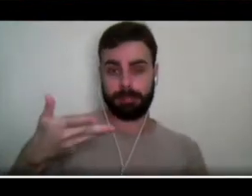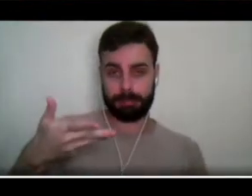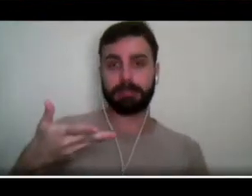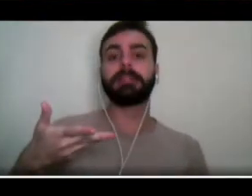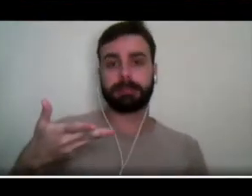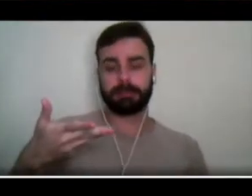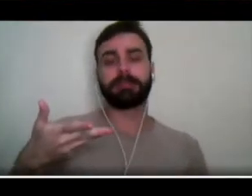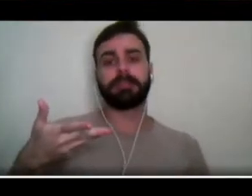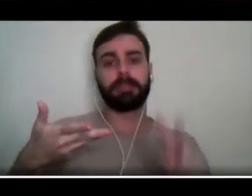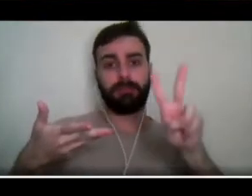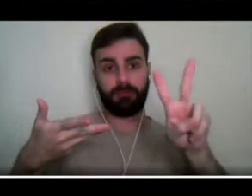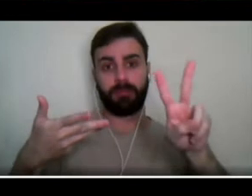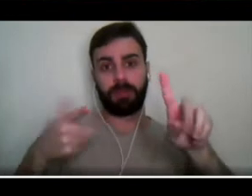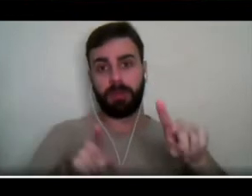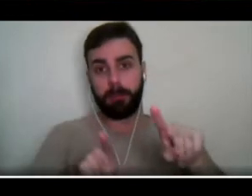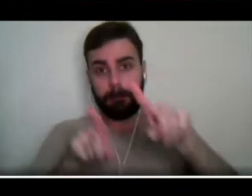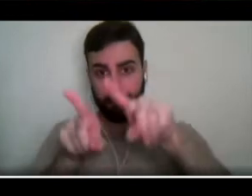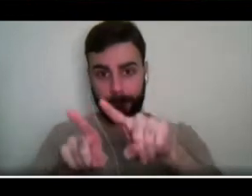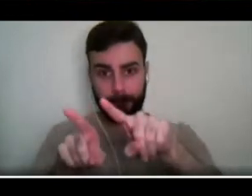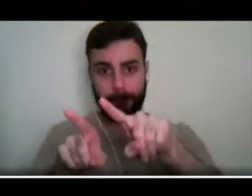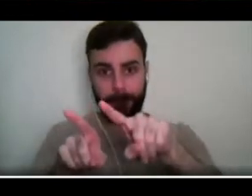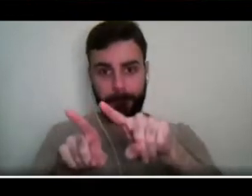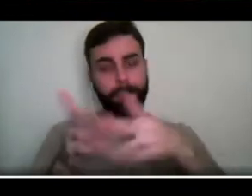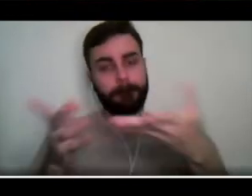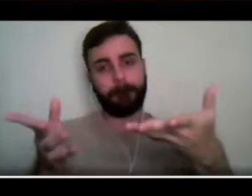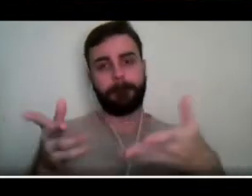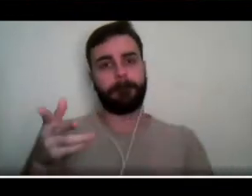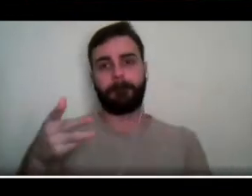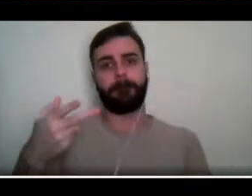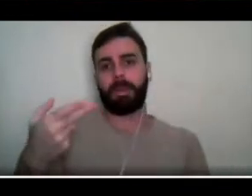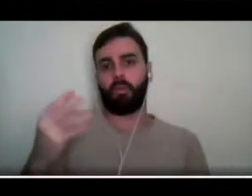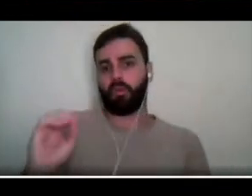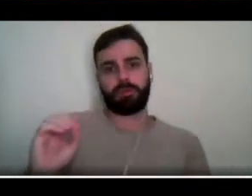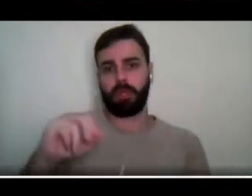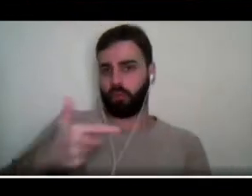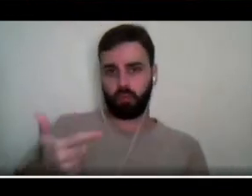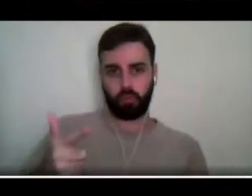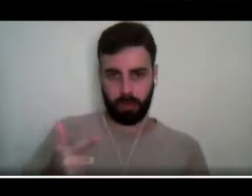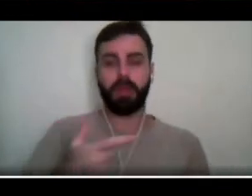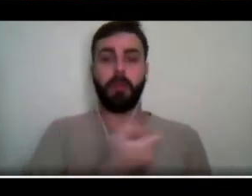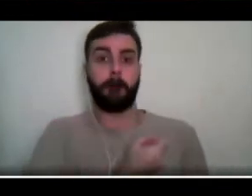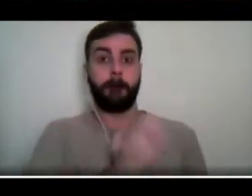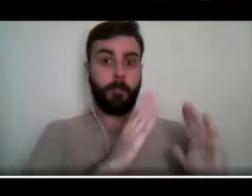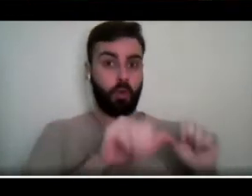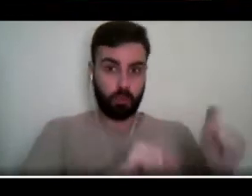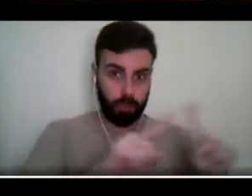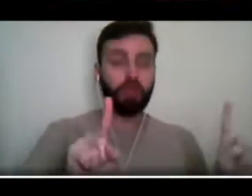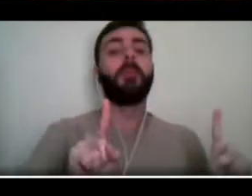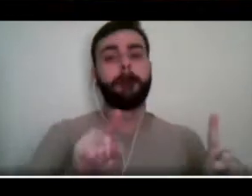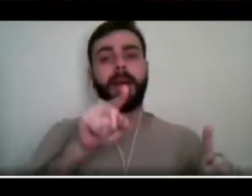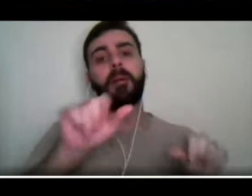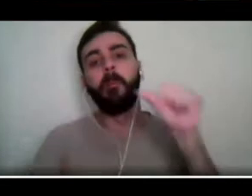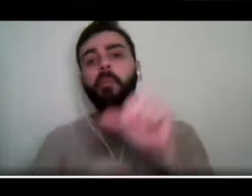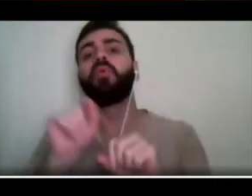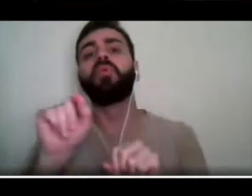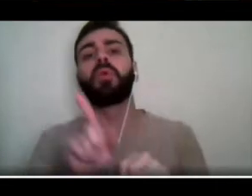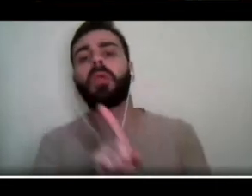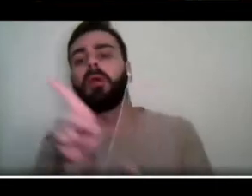à velocidade é nula. Então, você não muda o módulo, mas você muda a direção.